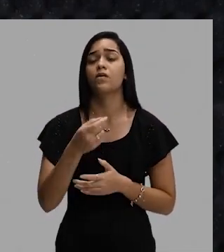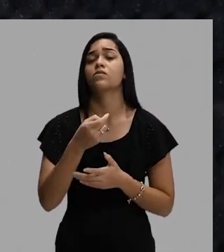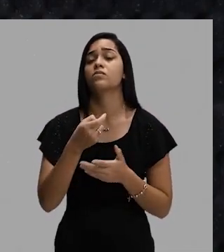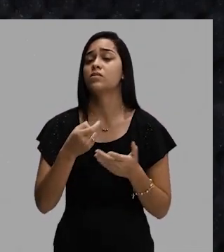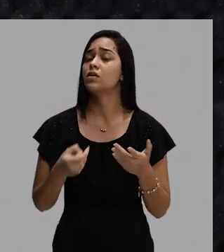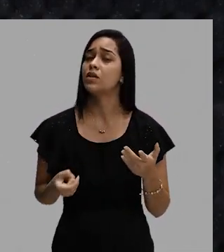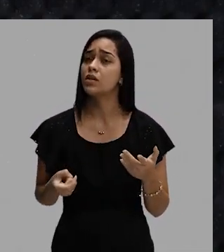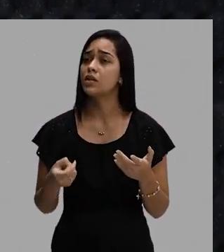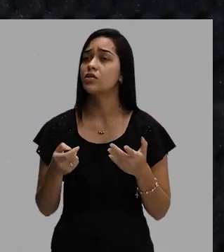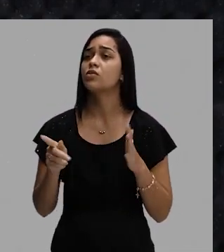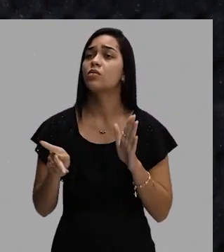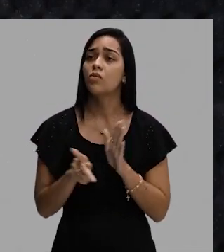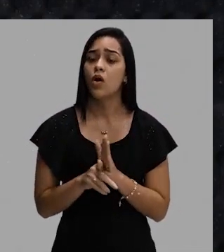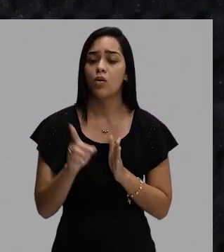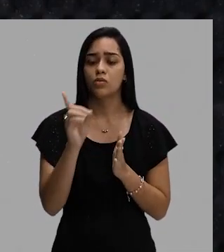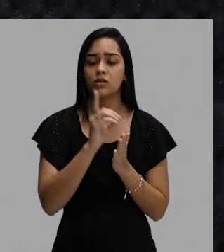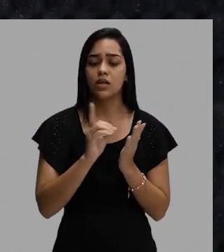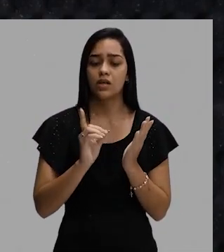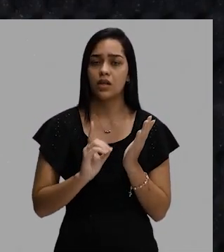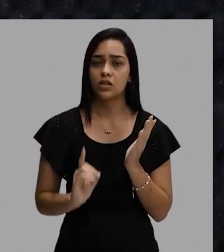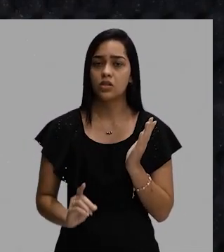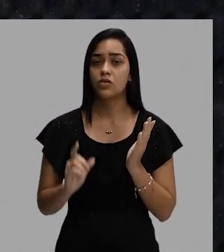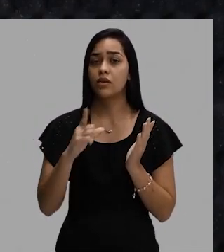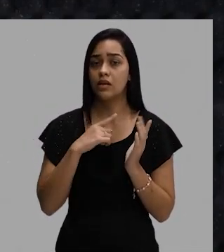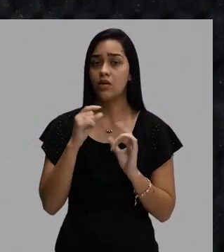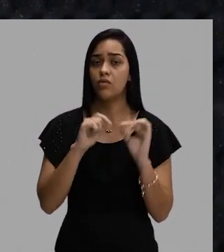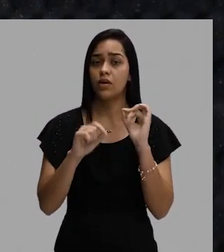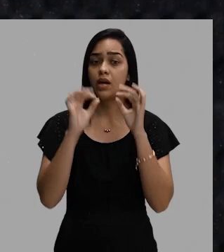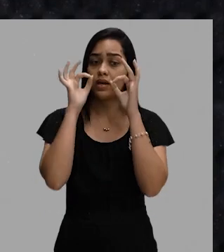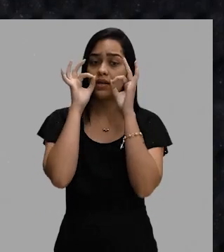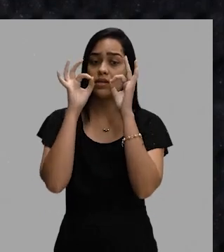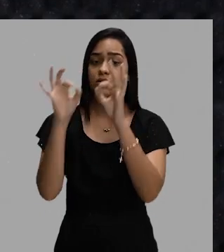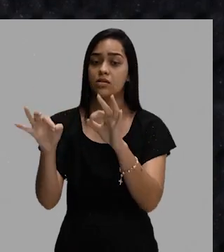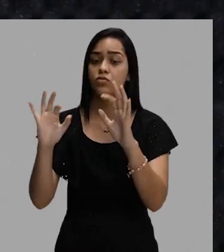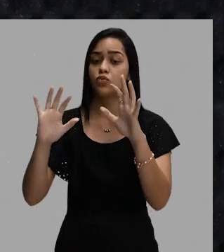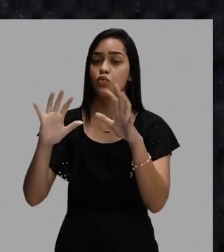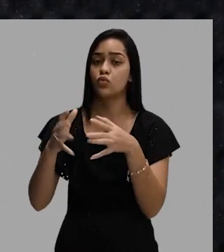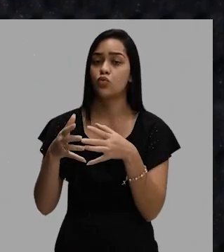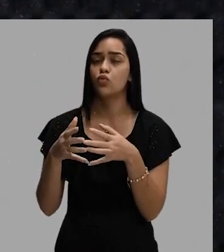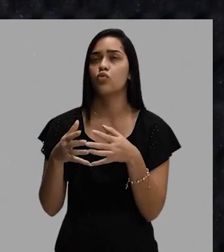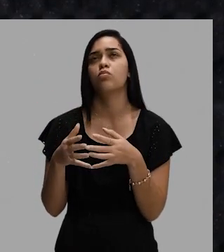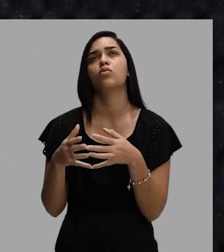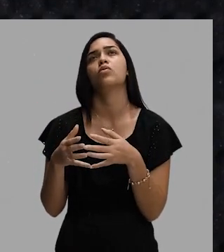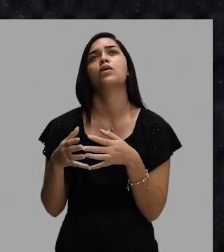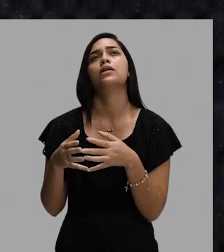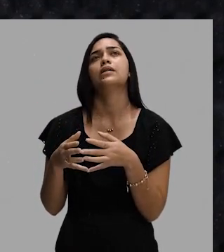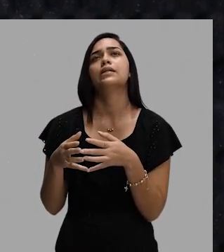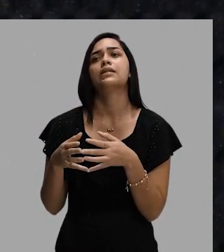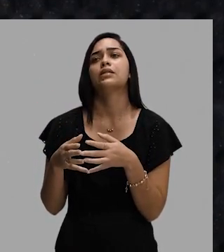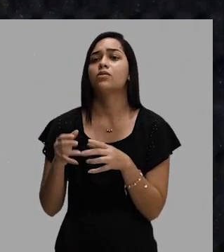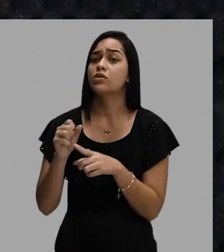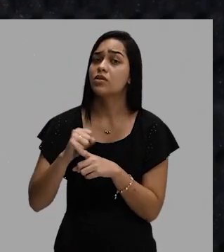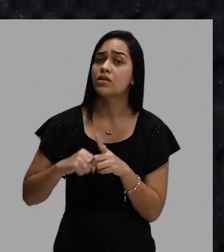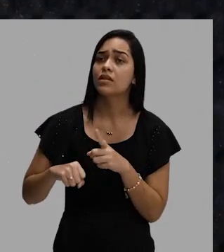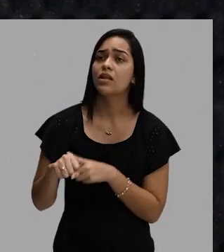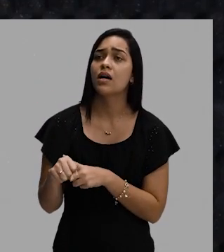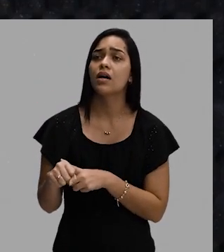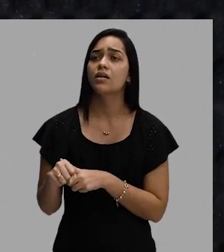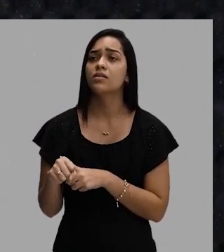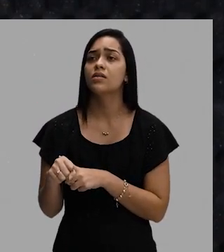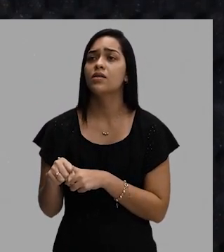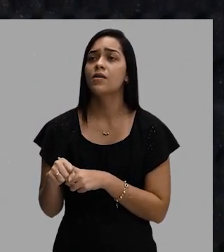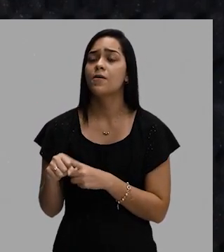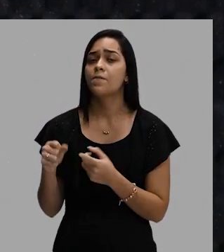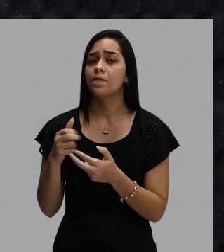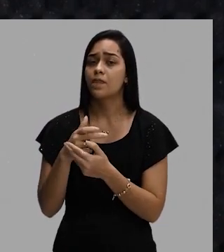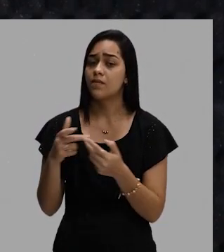texto de cunho dissertativo que tenta chamar a atenção de um grupo, de uma sociedade, acerca